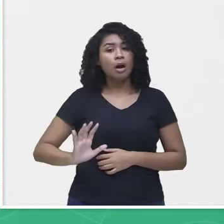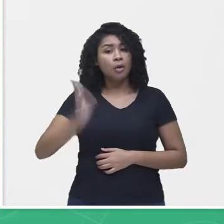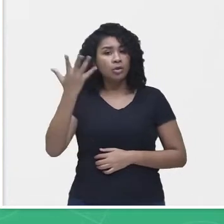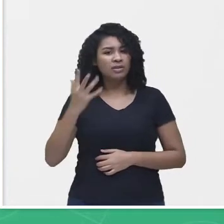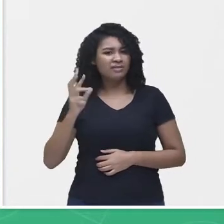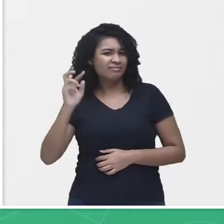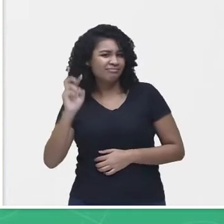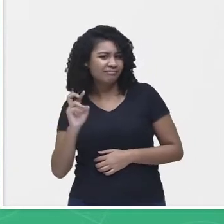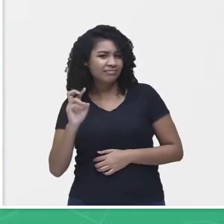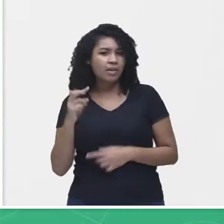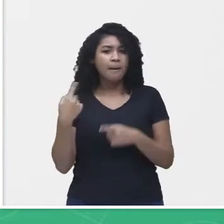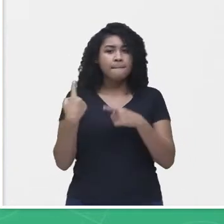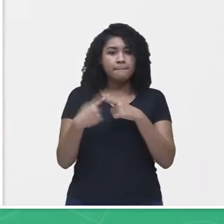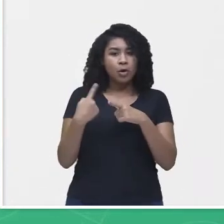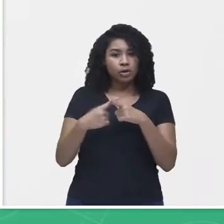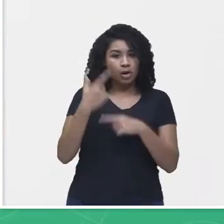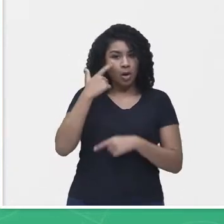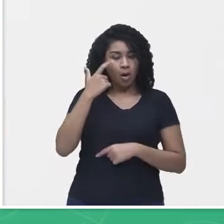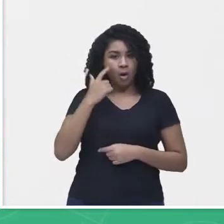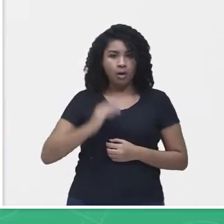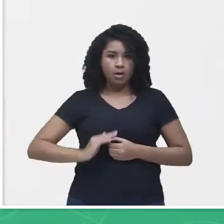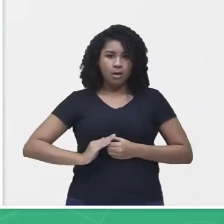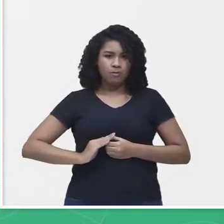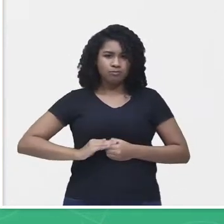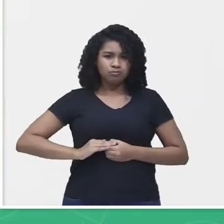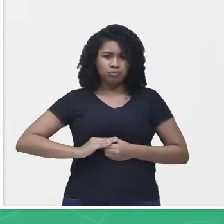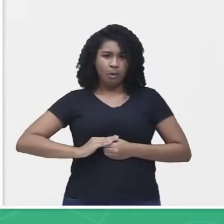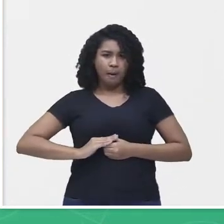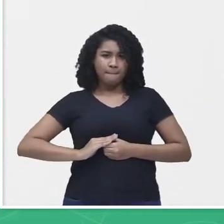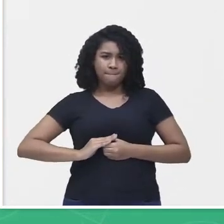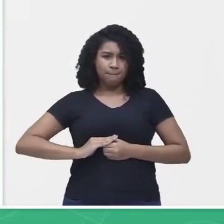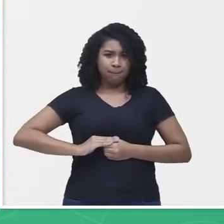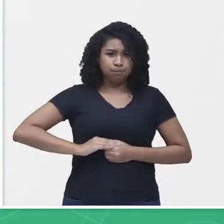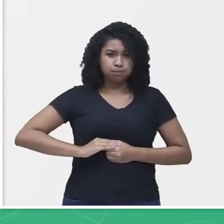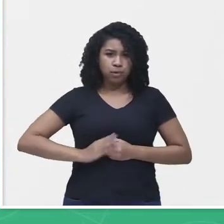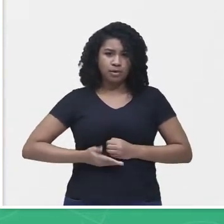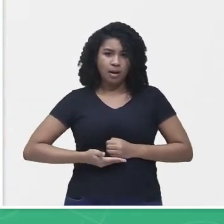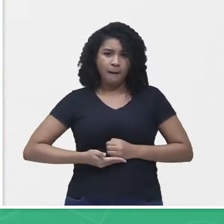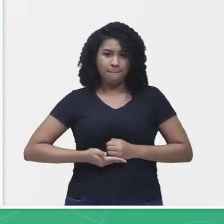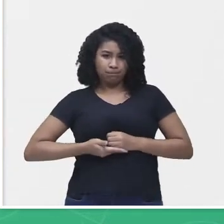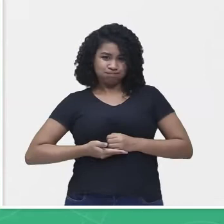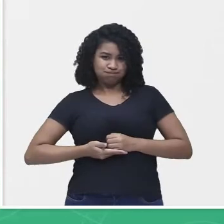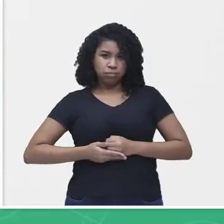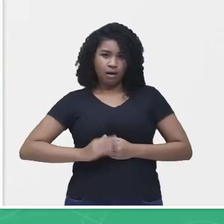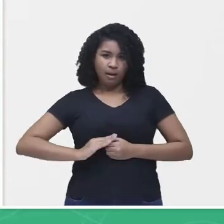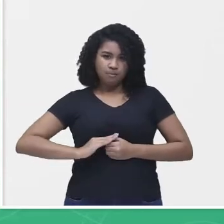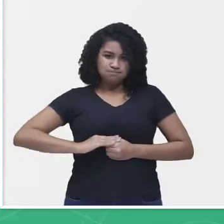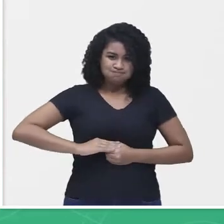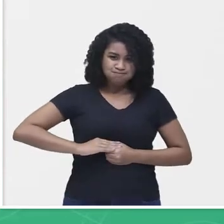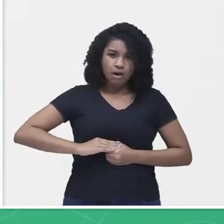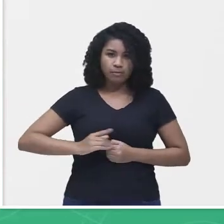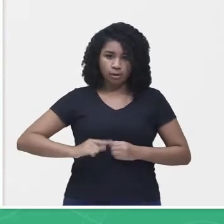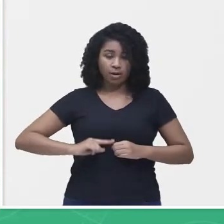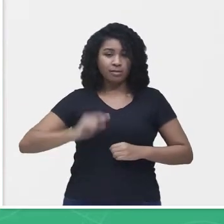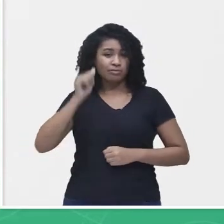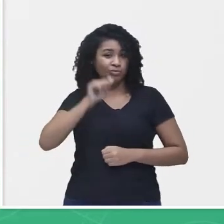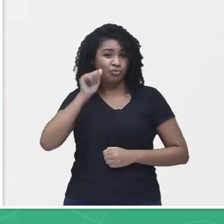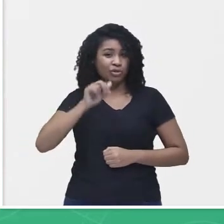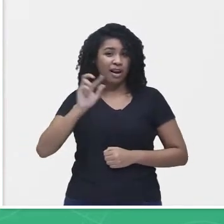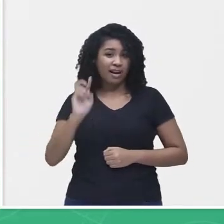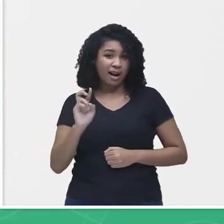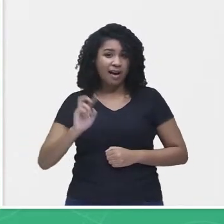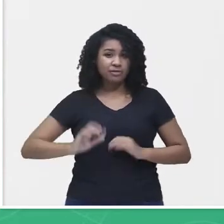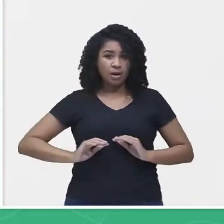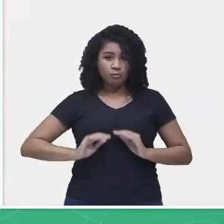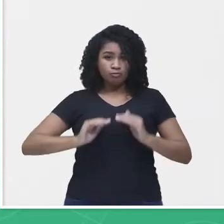quê? A cárdia, gente, ela está pressionada pelo tamanho do abdômen, né? Por conta do útero que está crescendo.